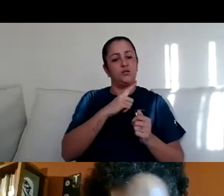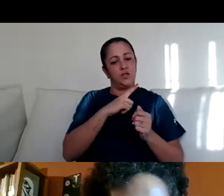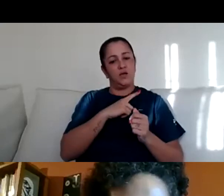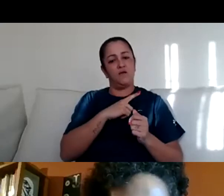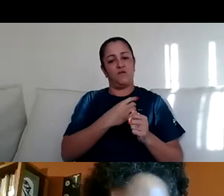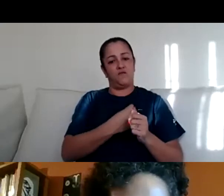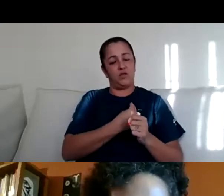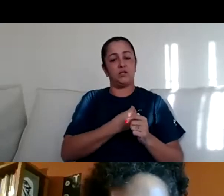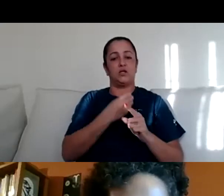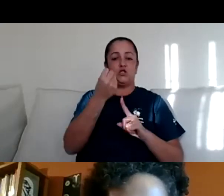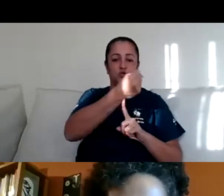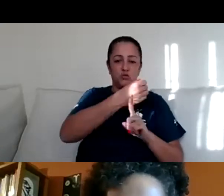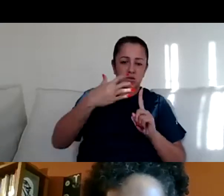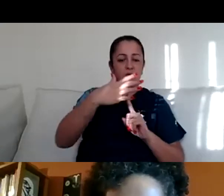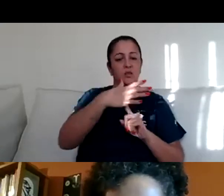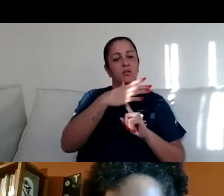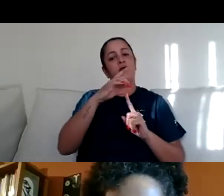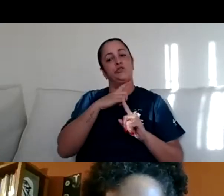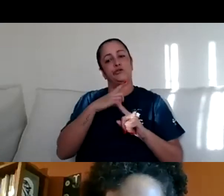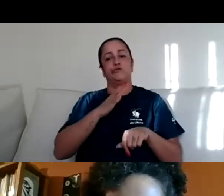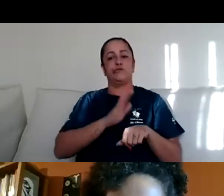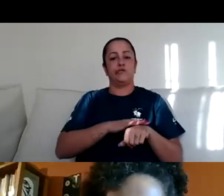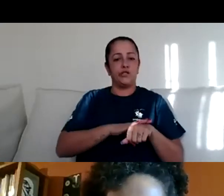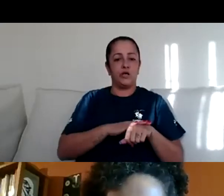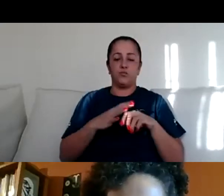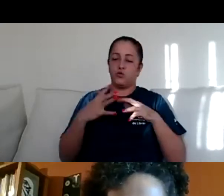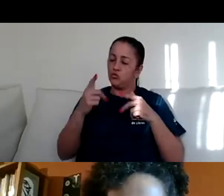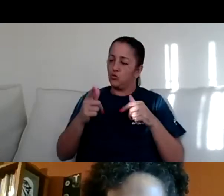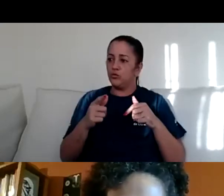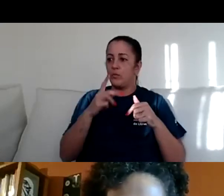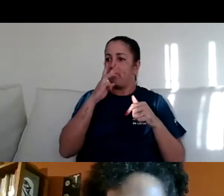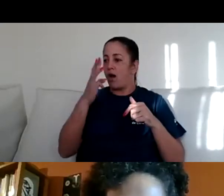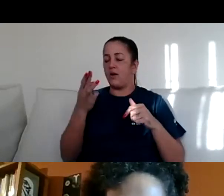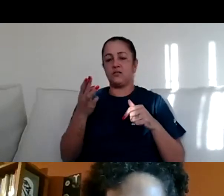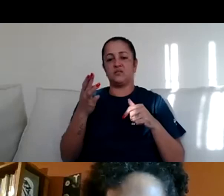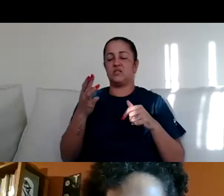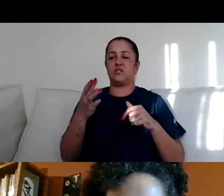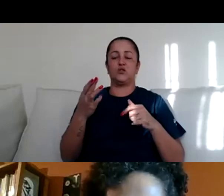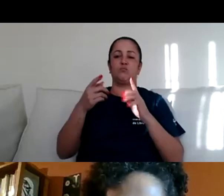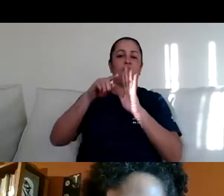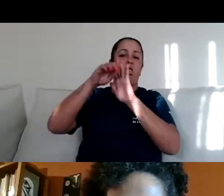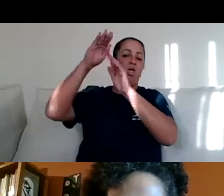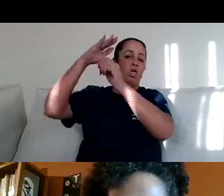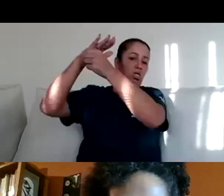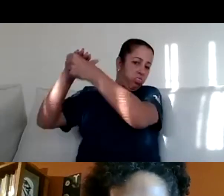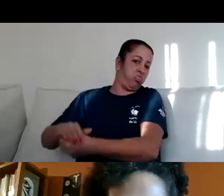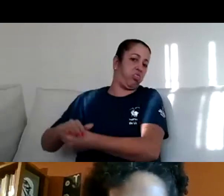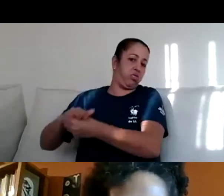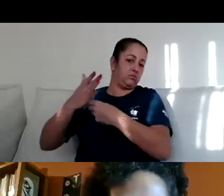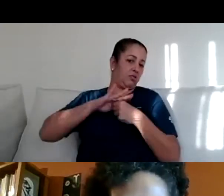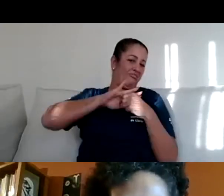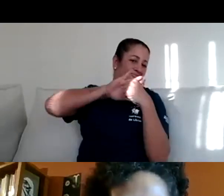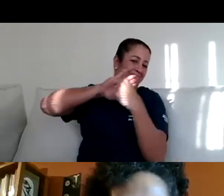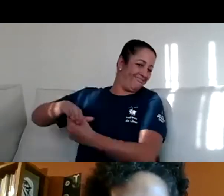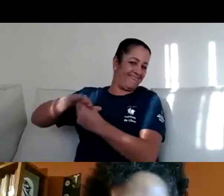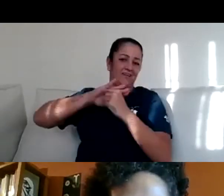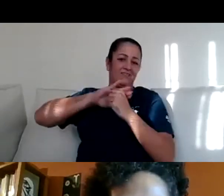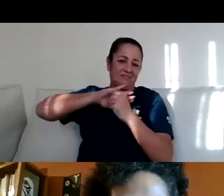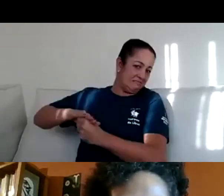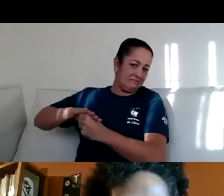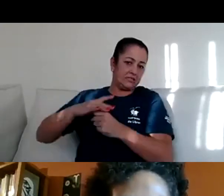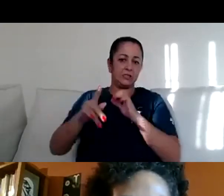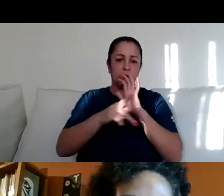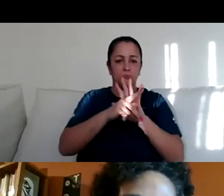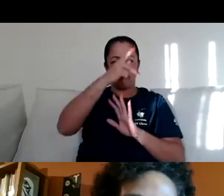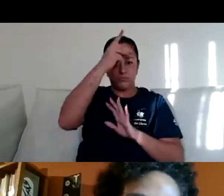que o tempo todo nega a existência dessas pessoas. E como isso acontece? Quando a gente não lê essas autoras,